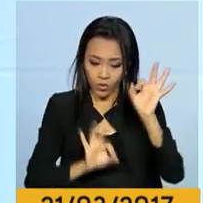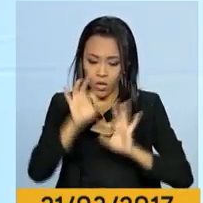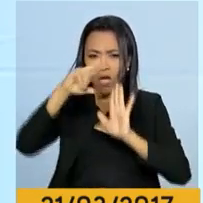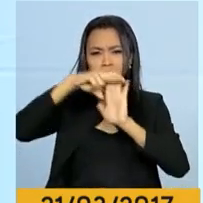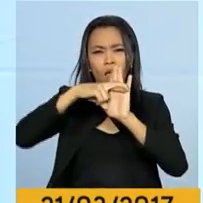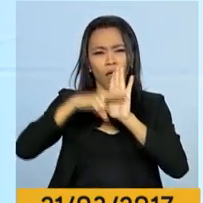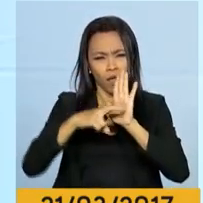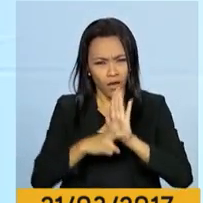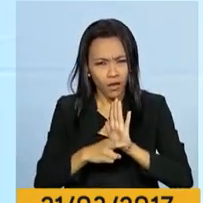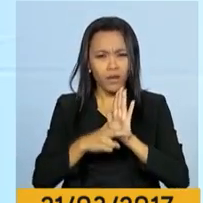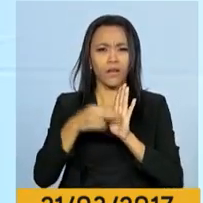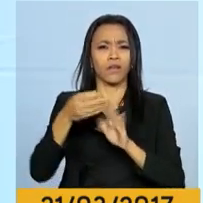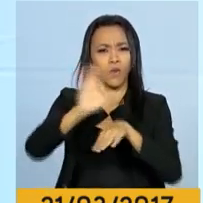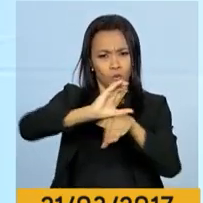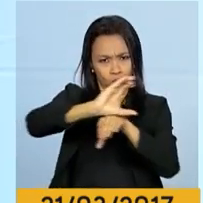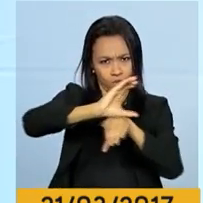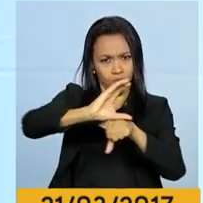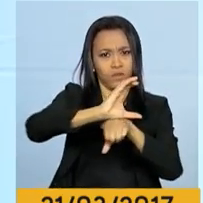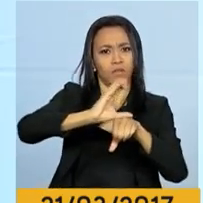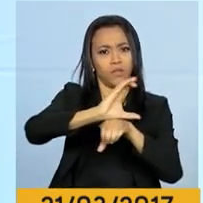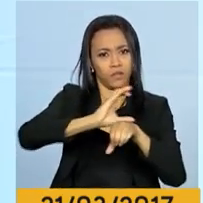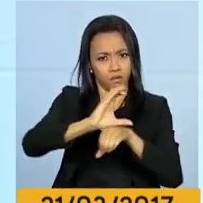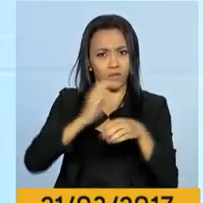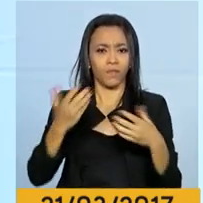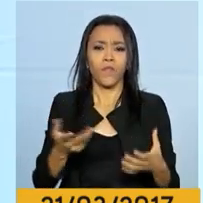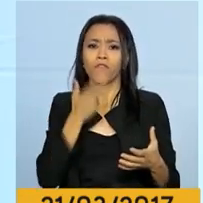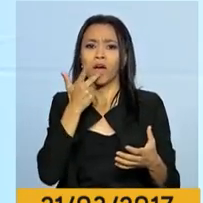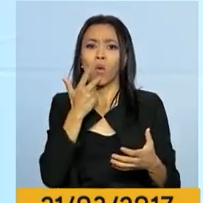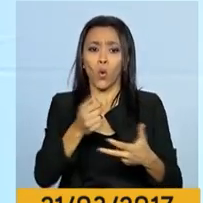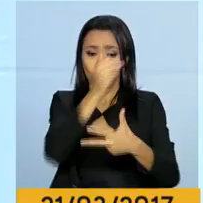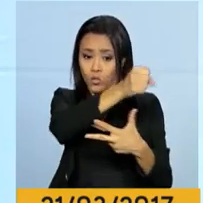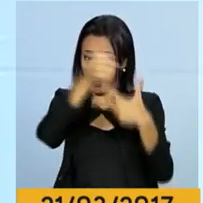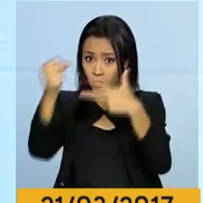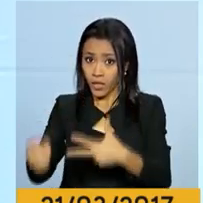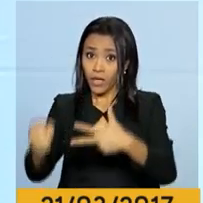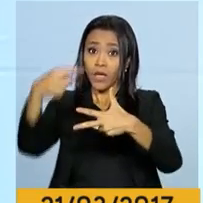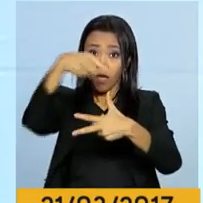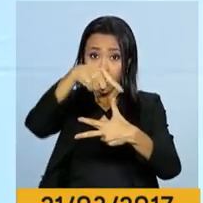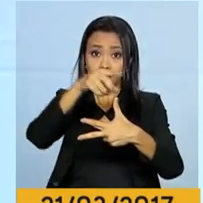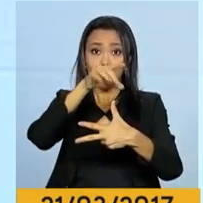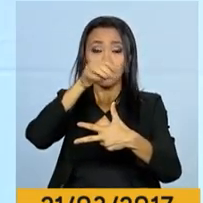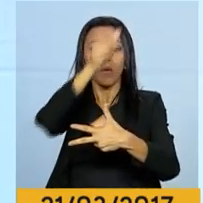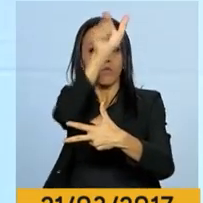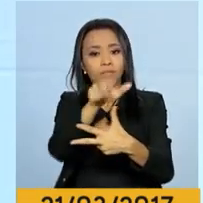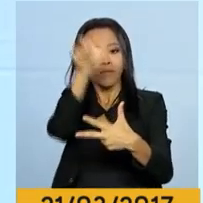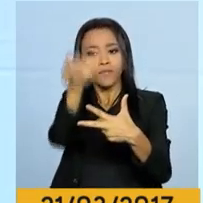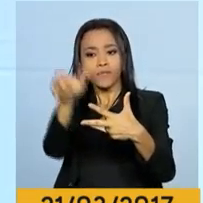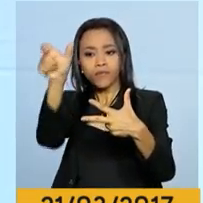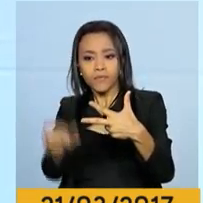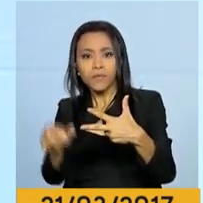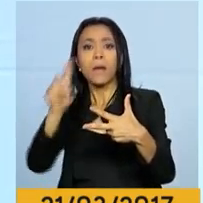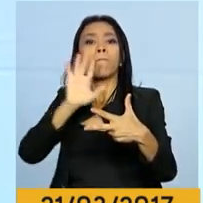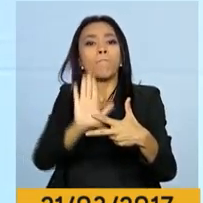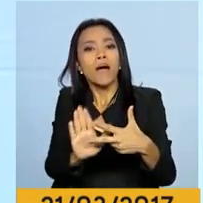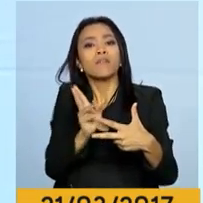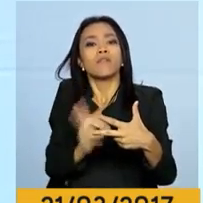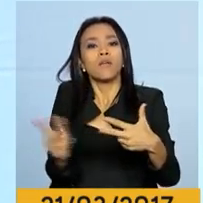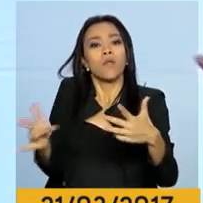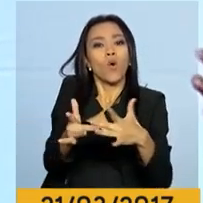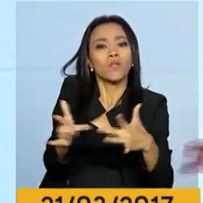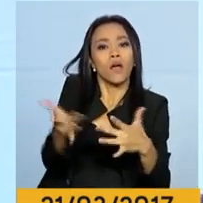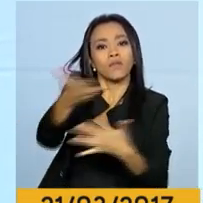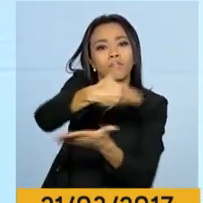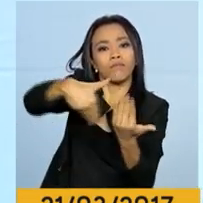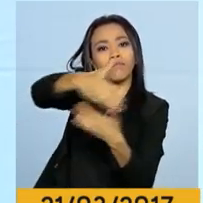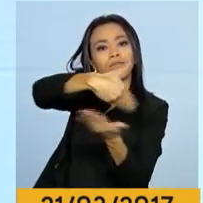do presidente José Sarney, disse claramente: os poderes são independentes e harmônicos entre si. De vez em quando eu vejo dicções,